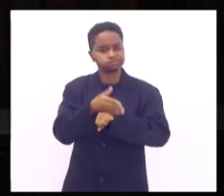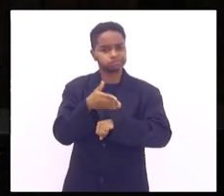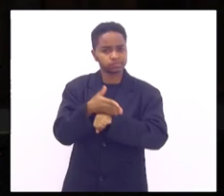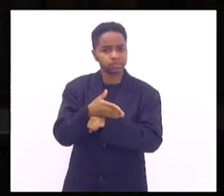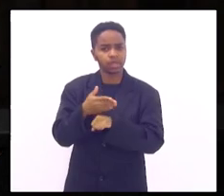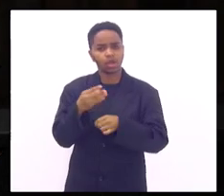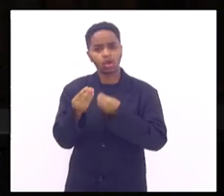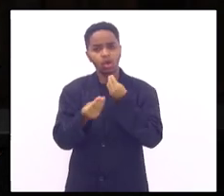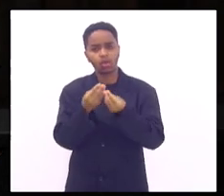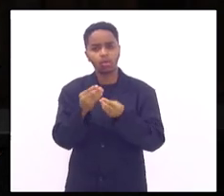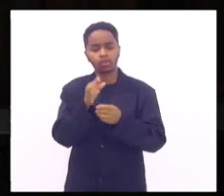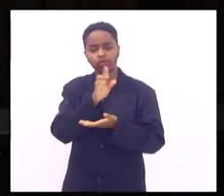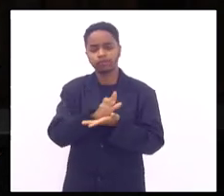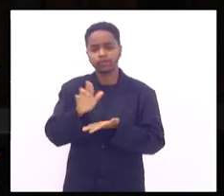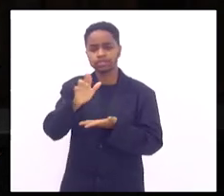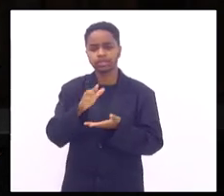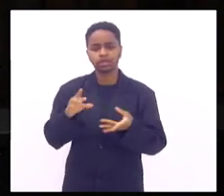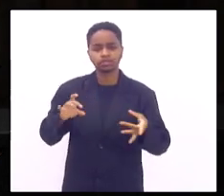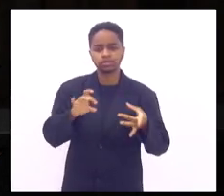institucionalmente com a universidade